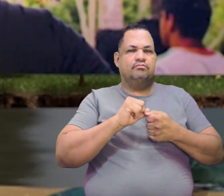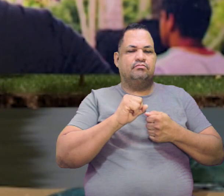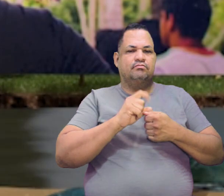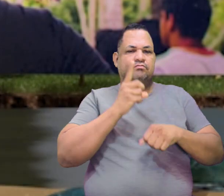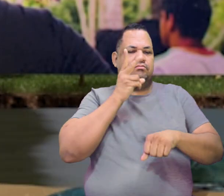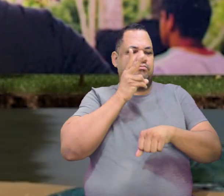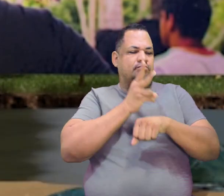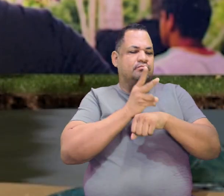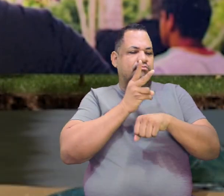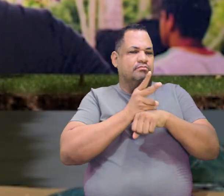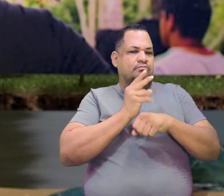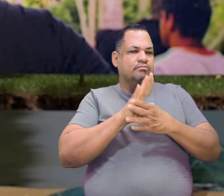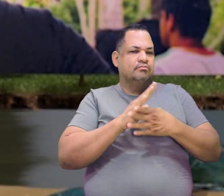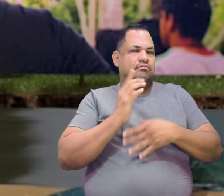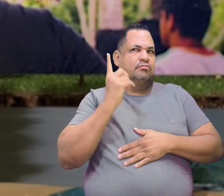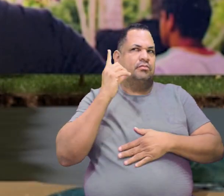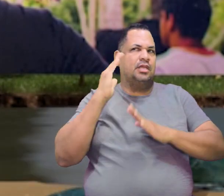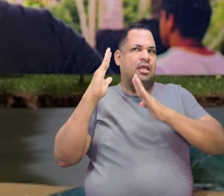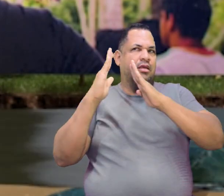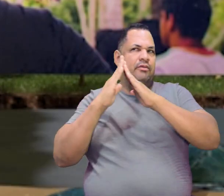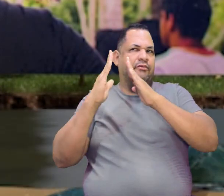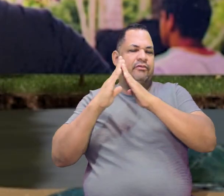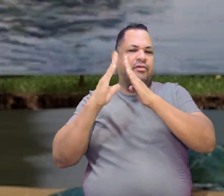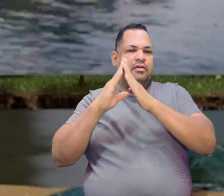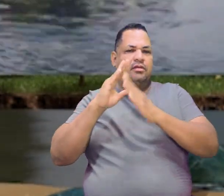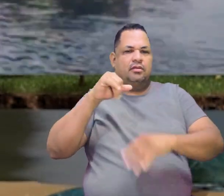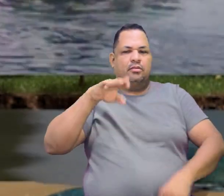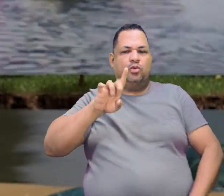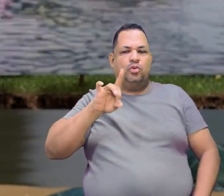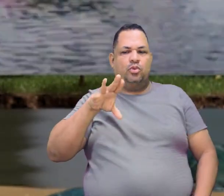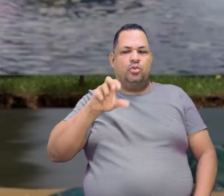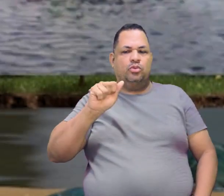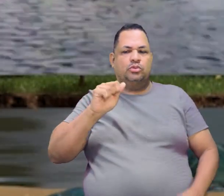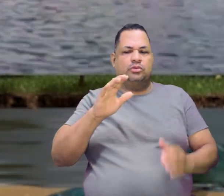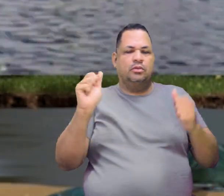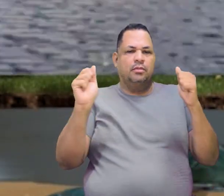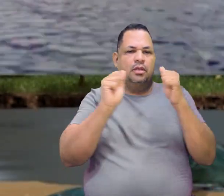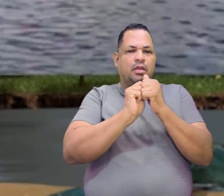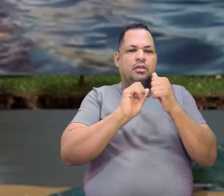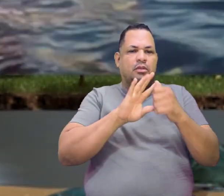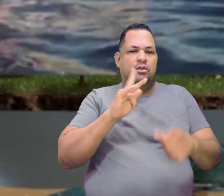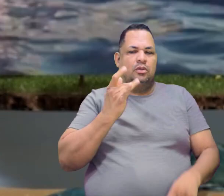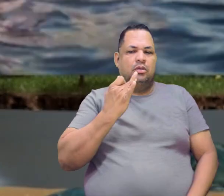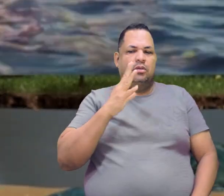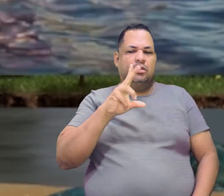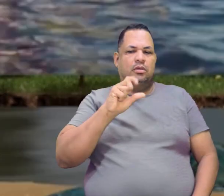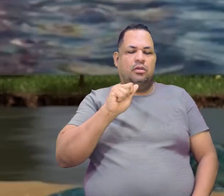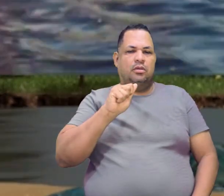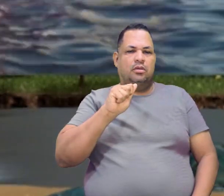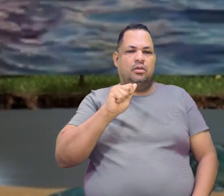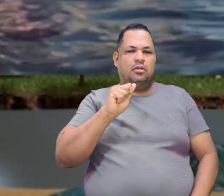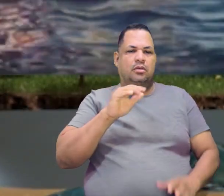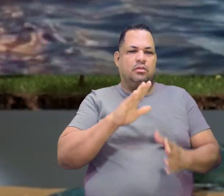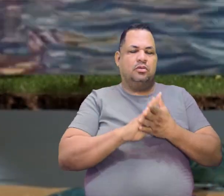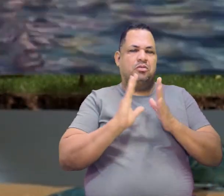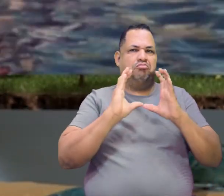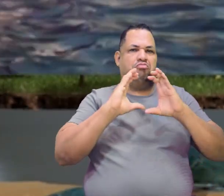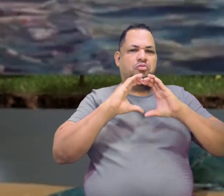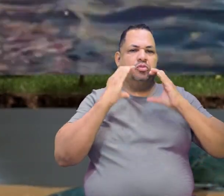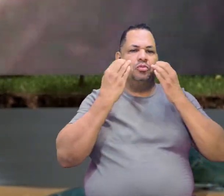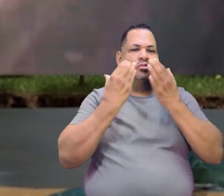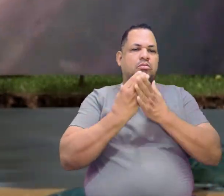cara, muito bonito. Vila Murtinho, ali perto do Iata, comunidade bem antiga